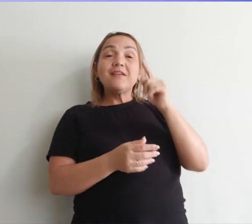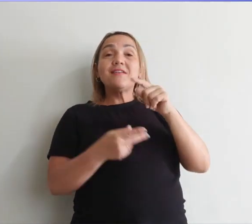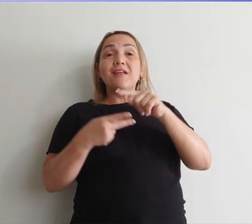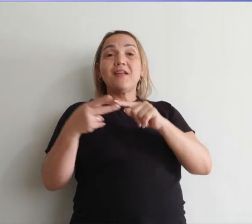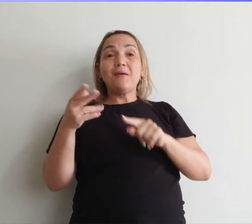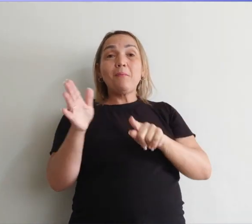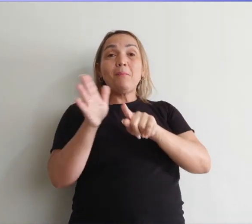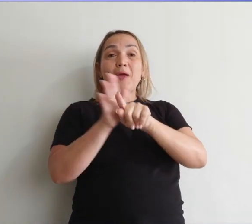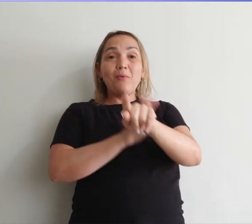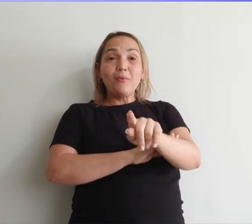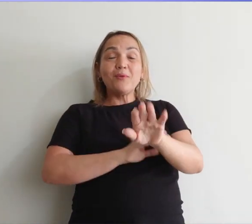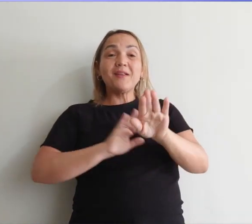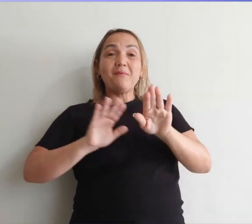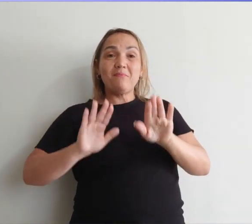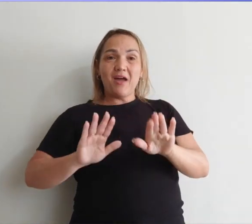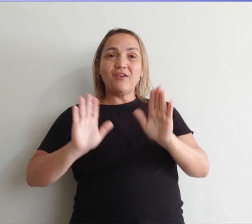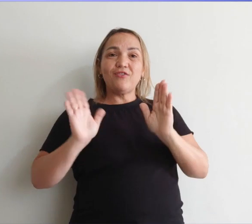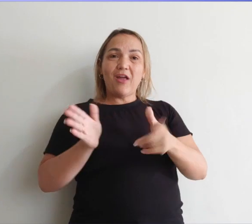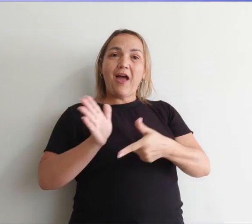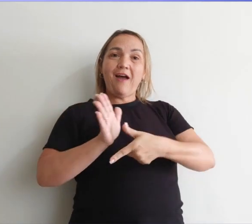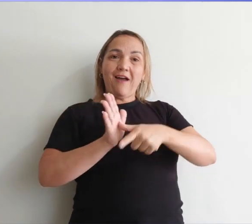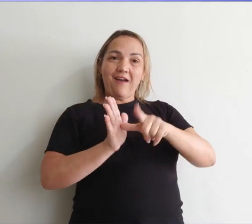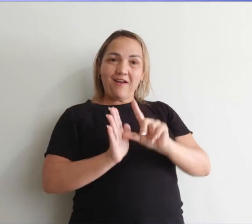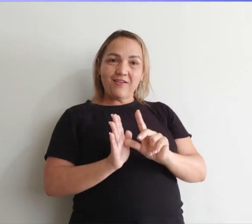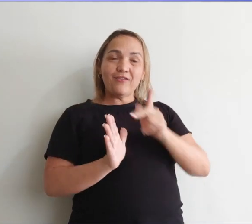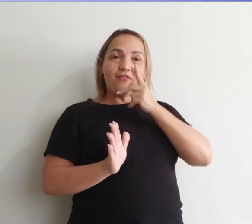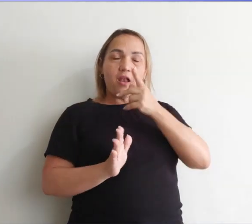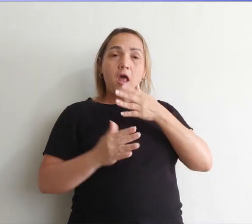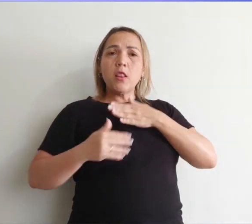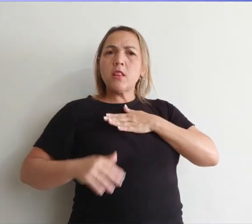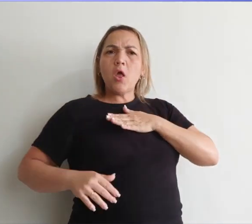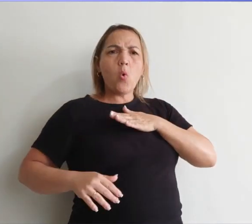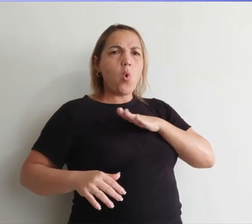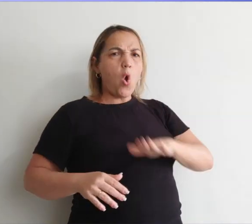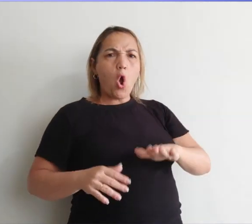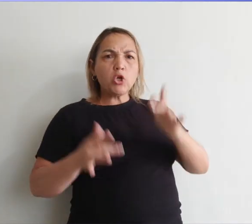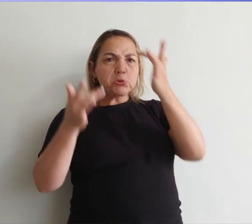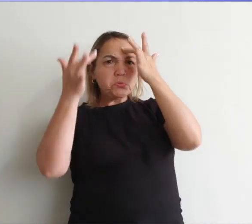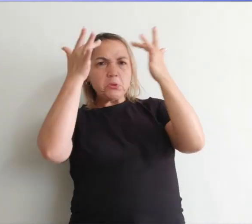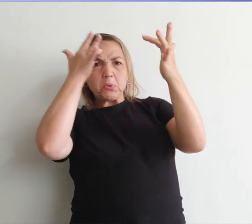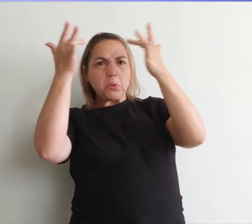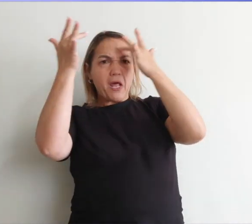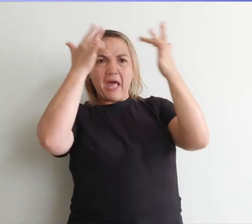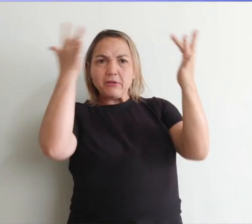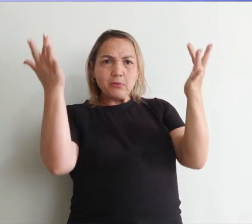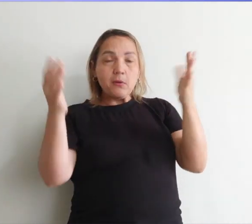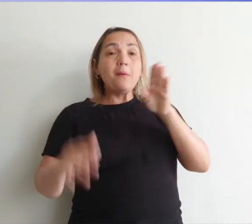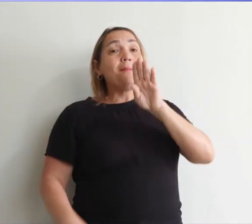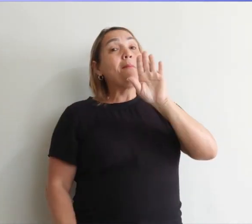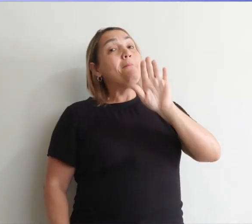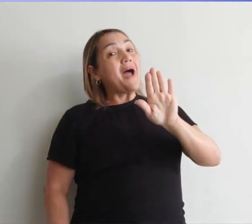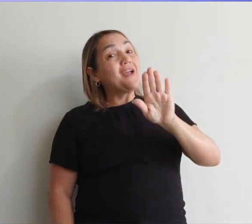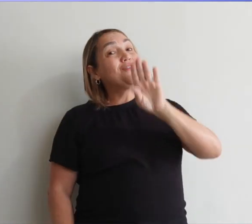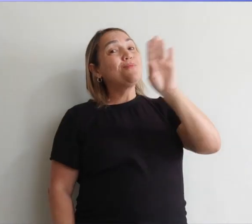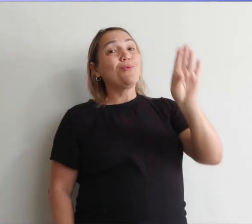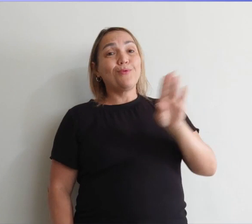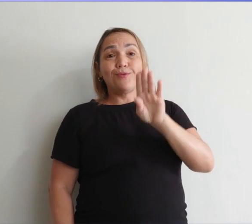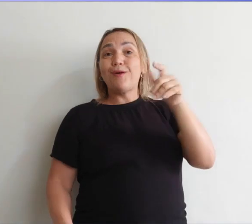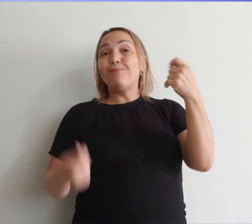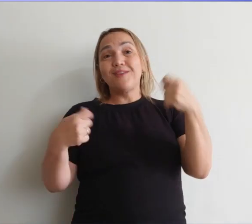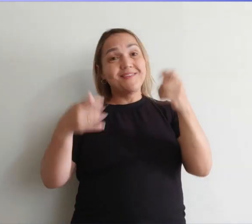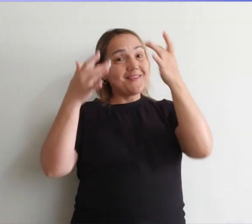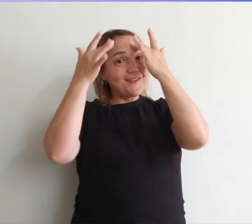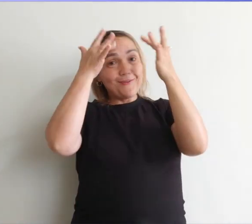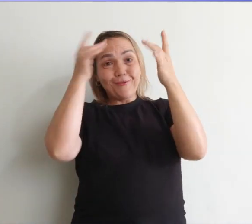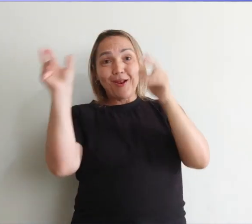né? Mas eu não sei se vai ter uma pergunta assim, mas eu já posso até adiantar. Eu não gosto de coisas decoradas, mas na biologia não tem jeito. Você tem que saber